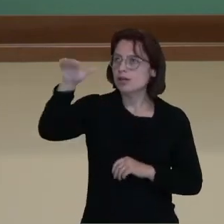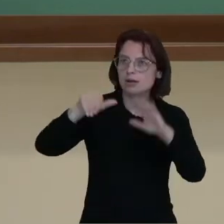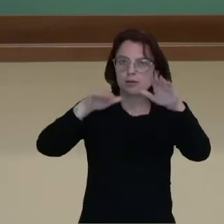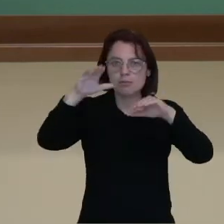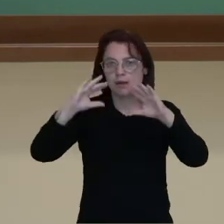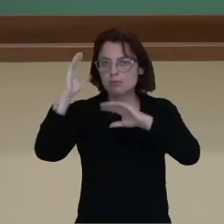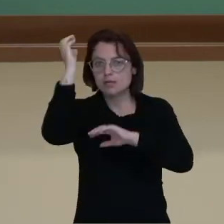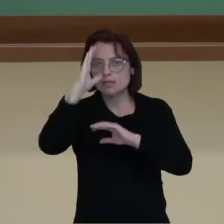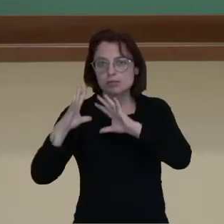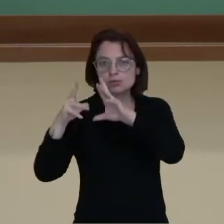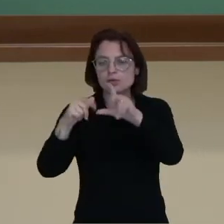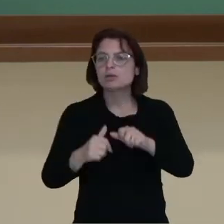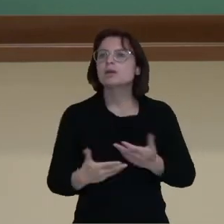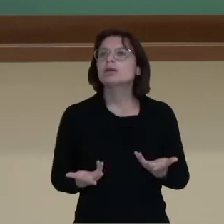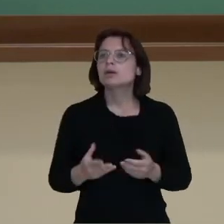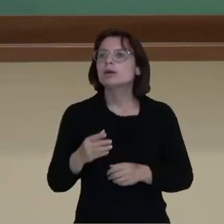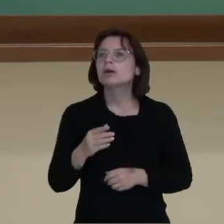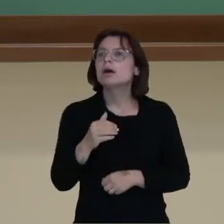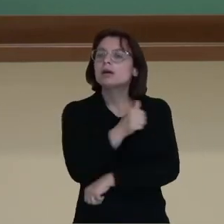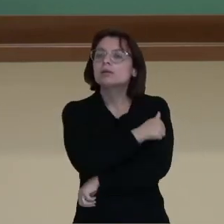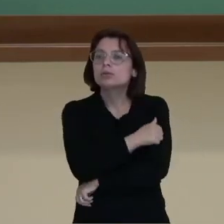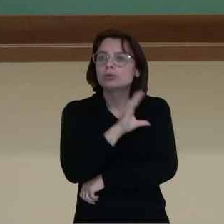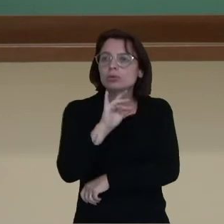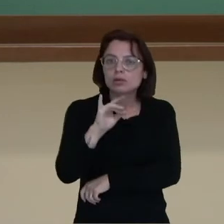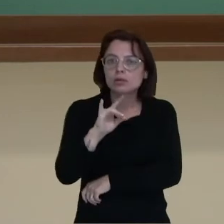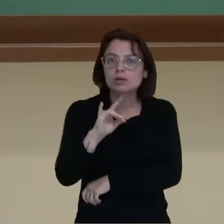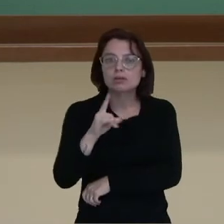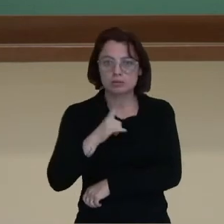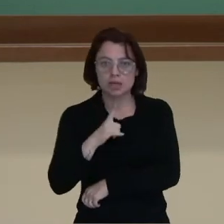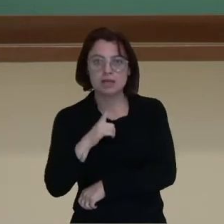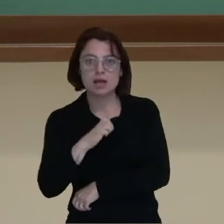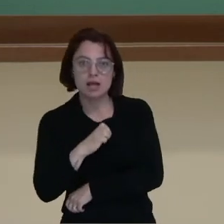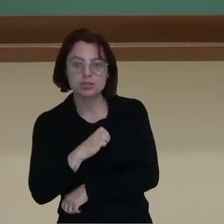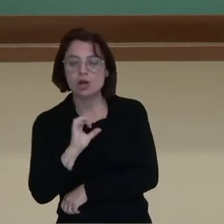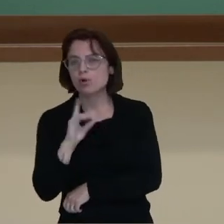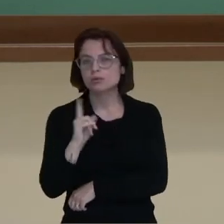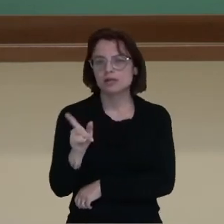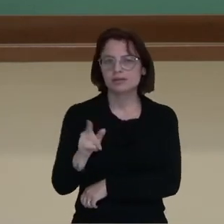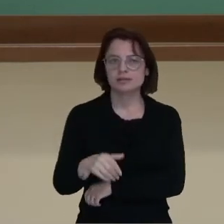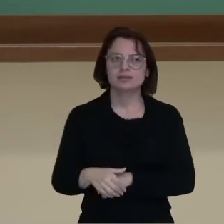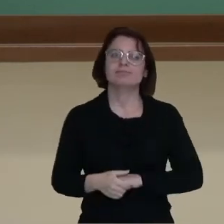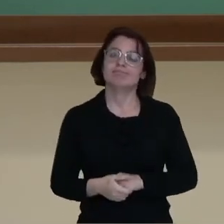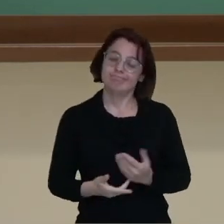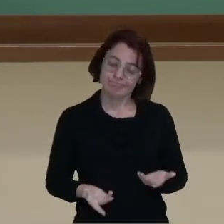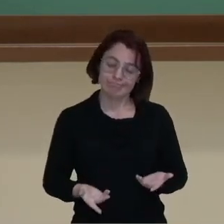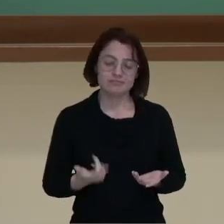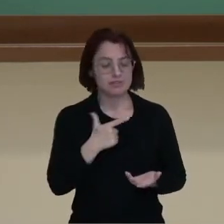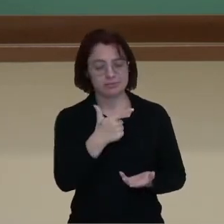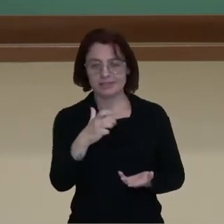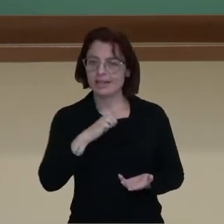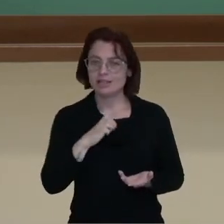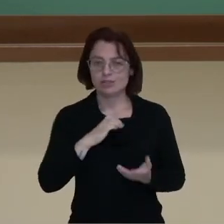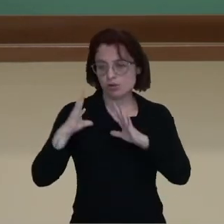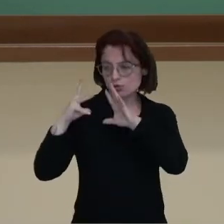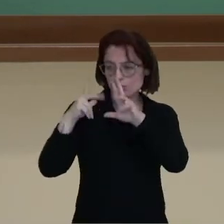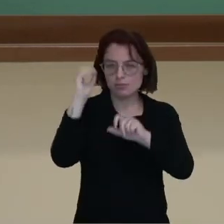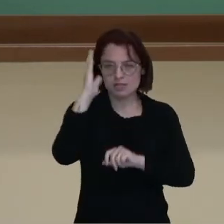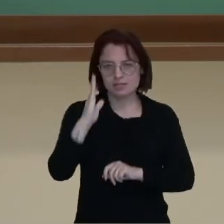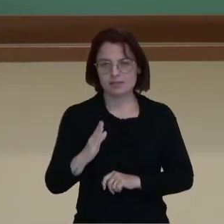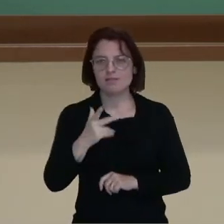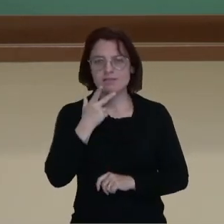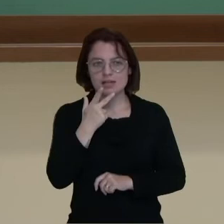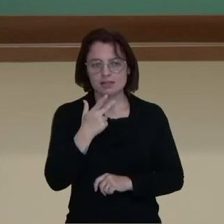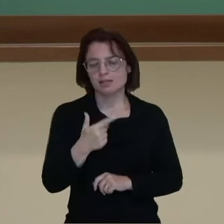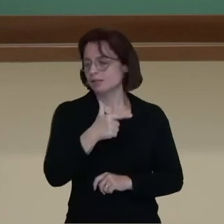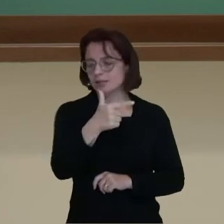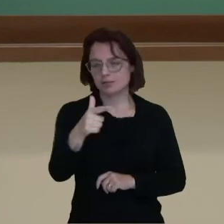e perguntar, gente, um aluno que cola é antiético? Vão responder que sim, né? O Brasil inteiro junto vai dizer que sim, porque essa